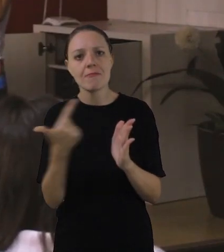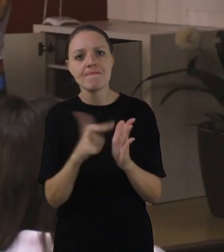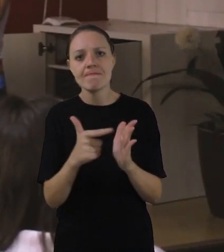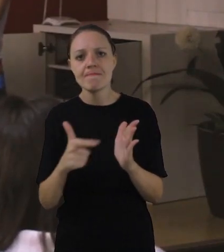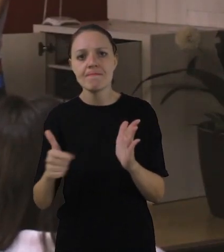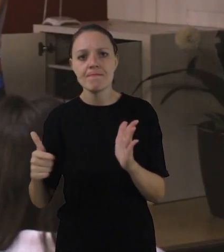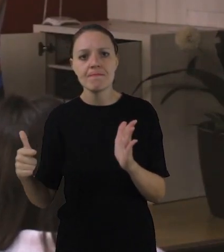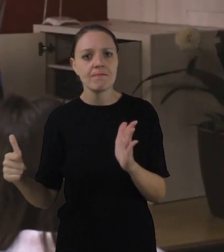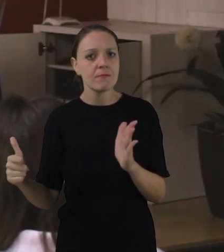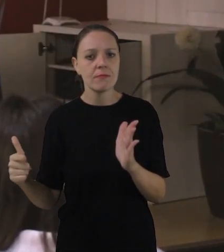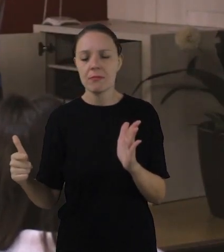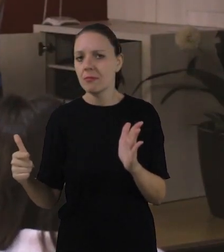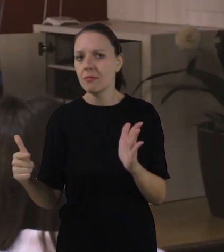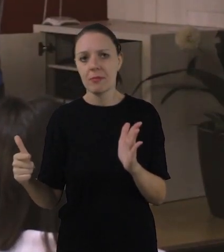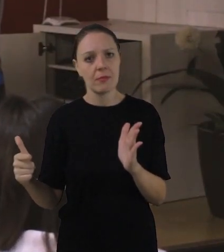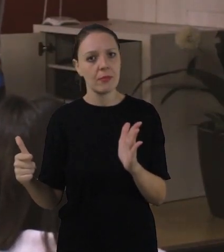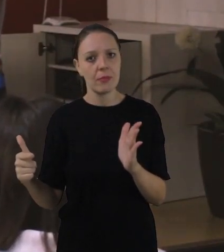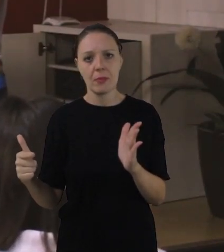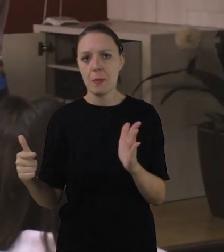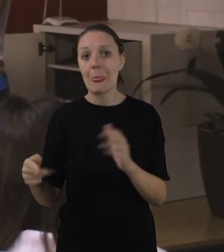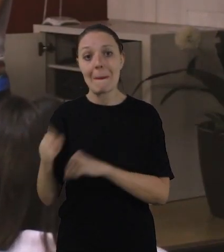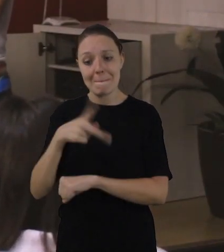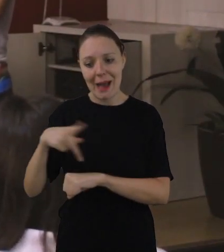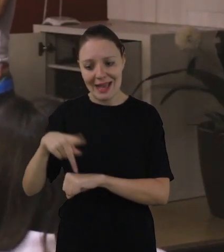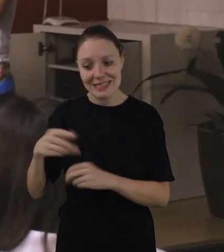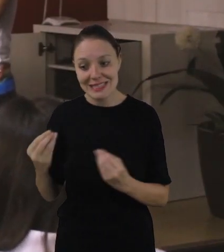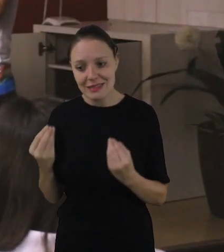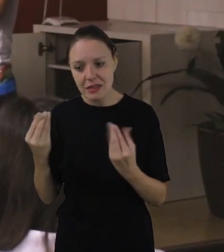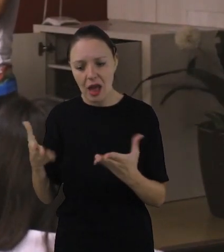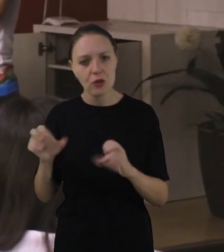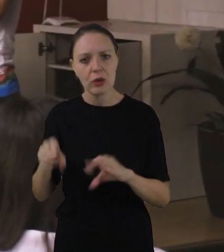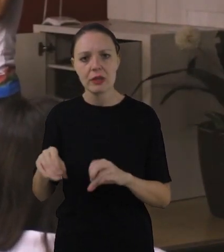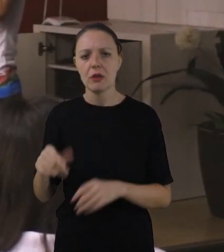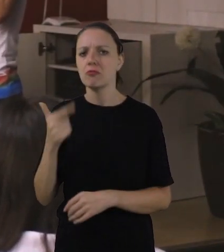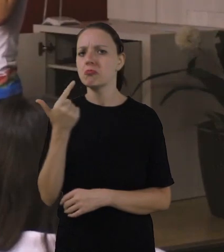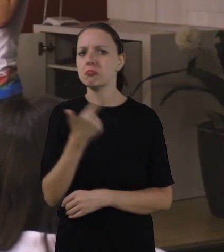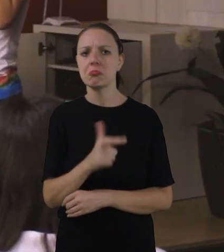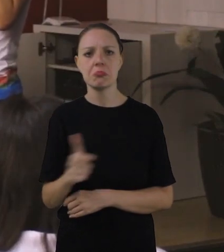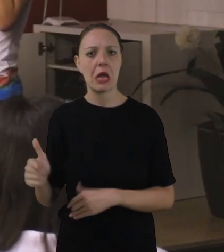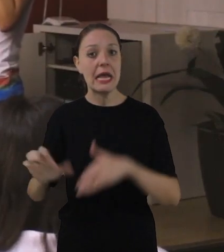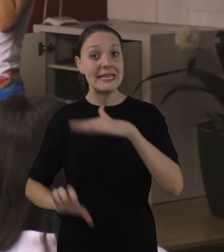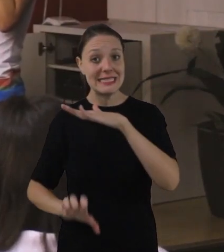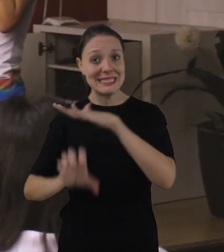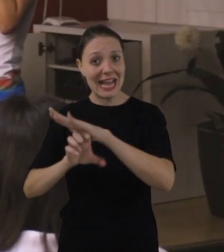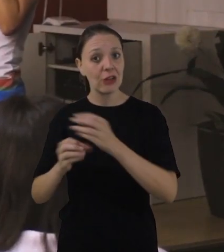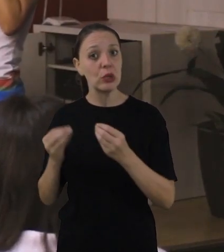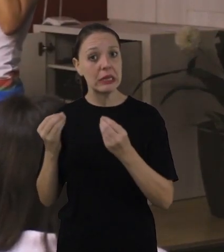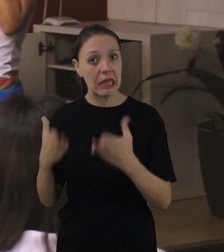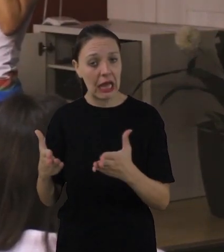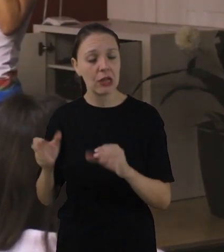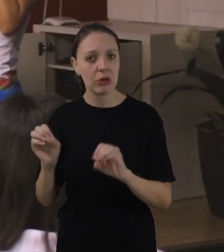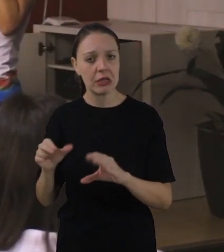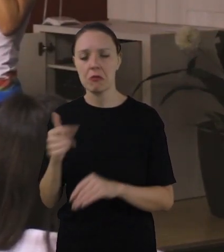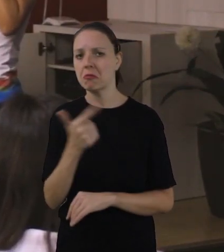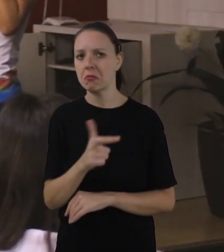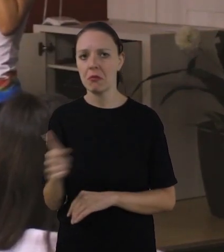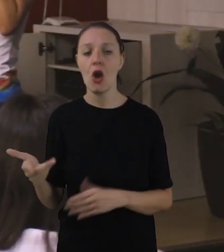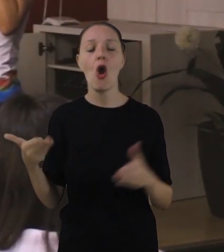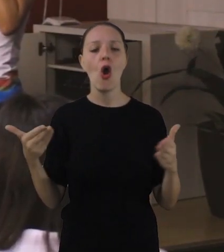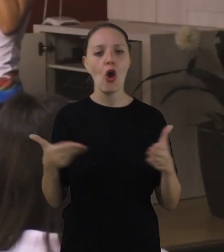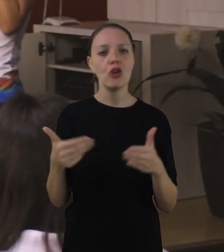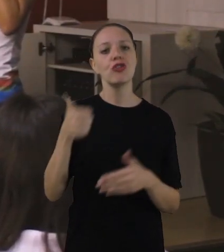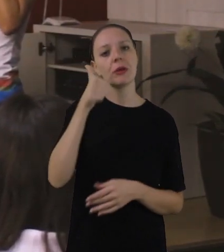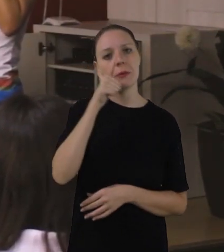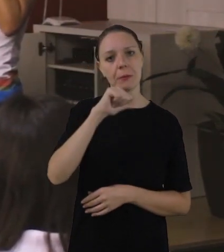Estado não era obrigado a fornecer, porque hoje em dia nós temos de um lado o pai e a mãe, que são obrigados a colocar os filhos na